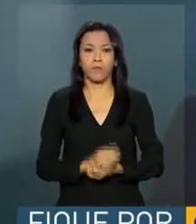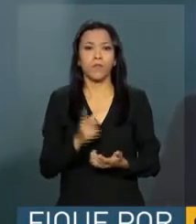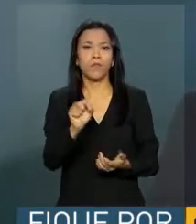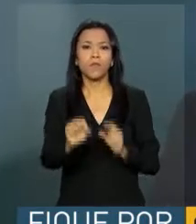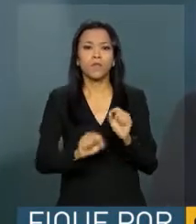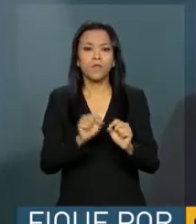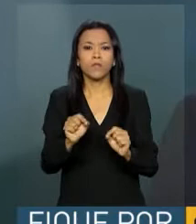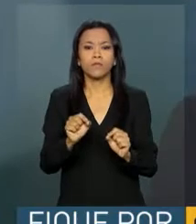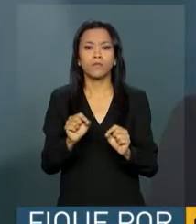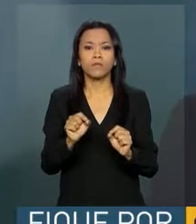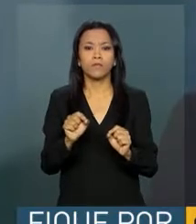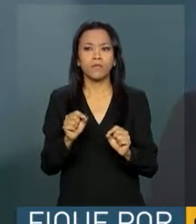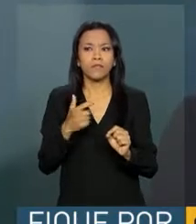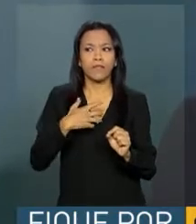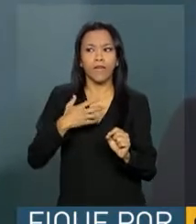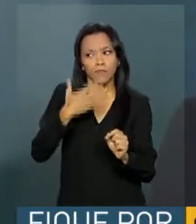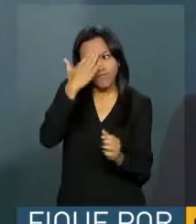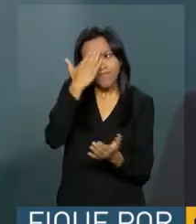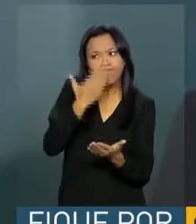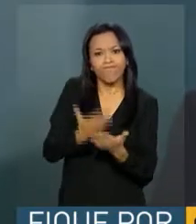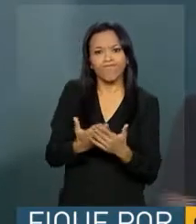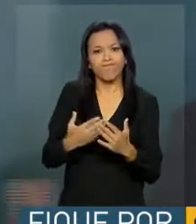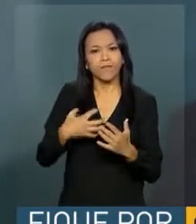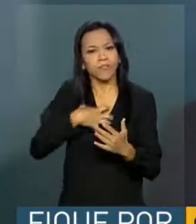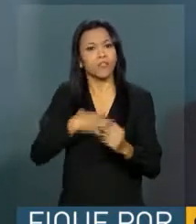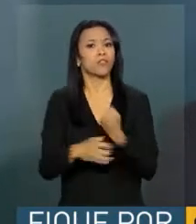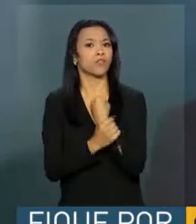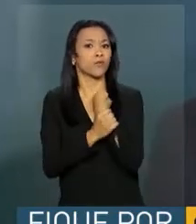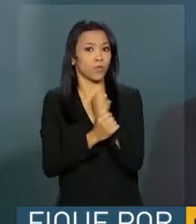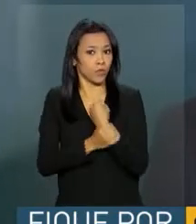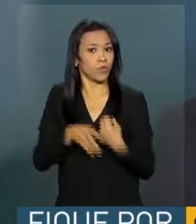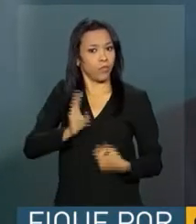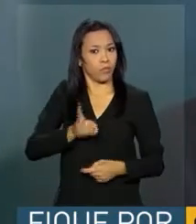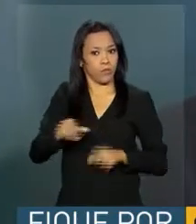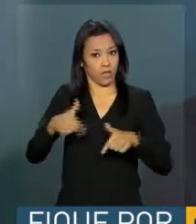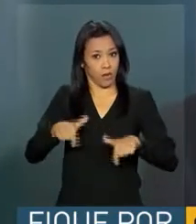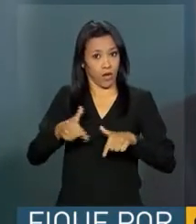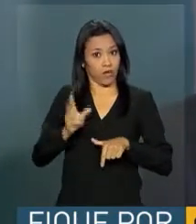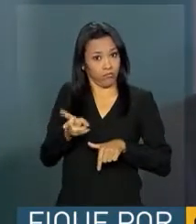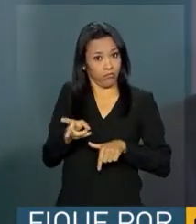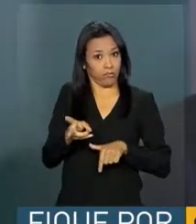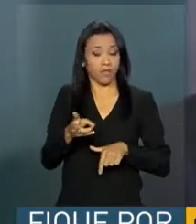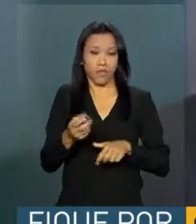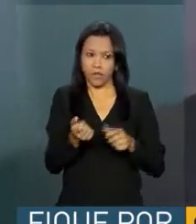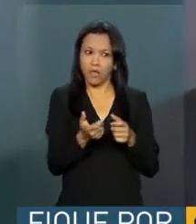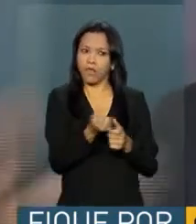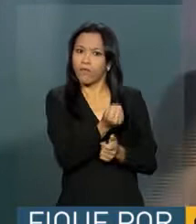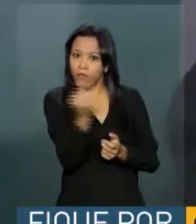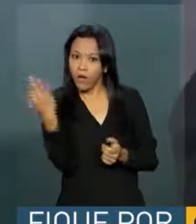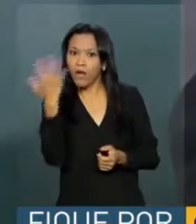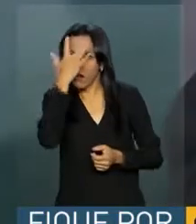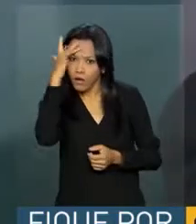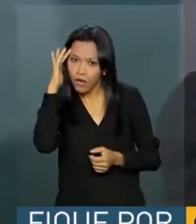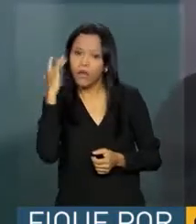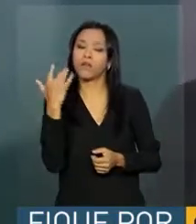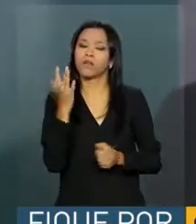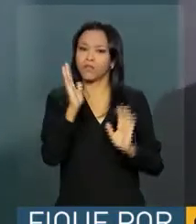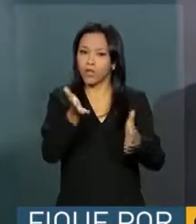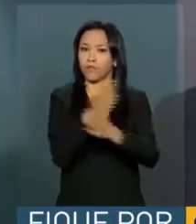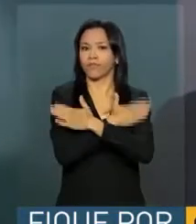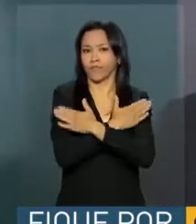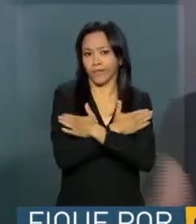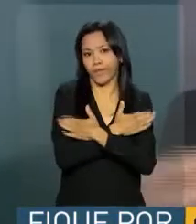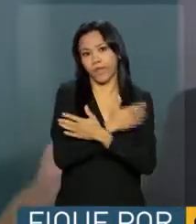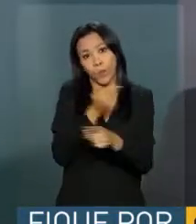ficarem desempregados, começarem a ficar mais confiantes na manutenção do emprego. Aqueles, muitos, que estão desempregados, passam a